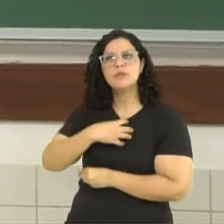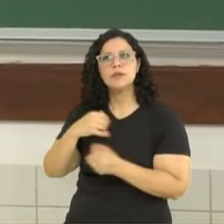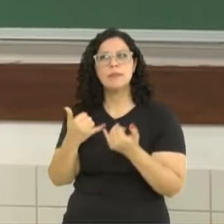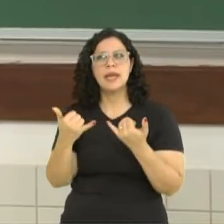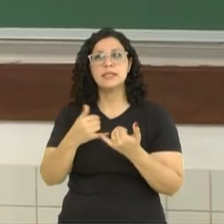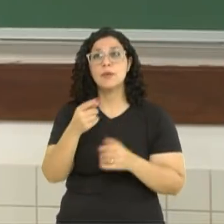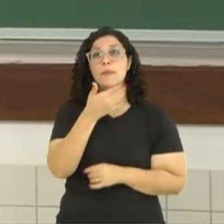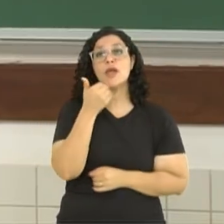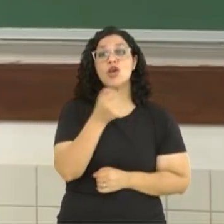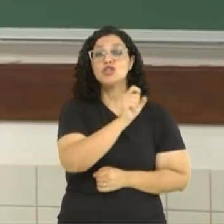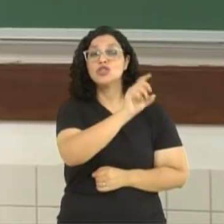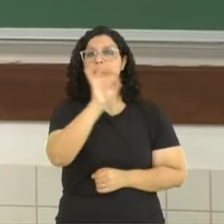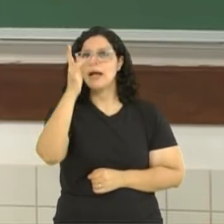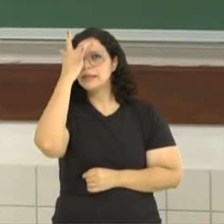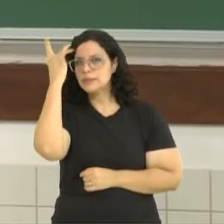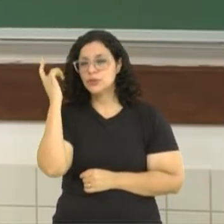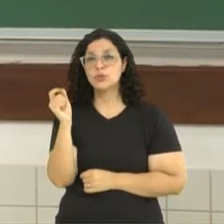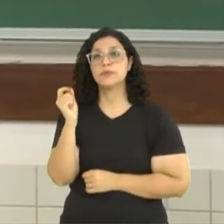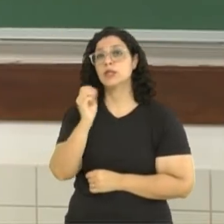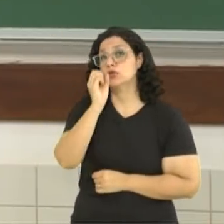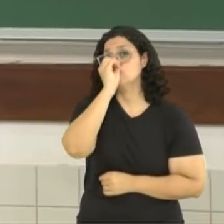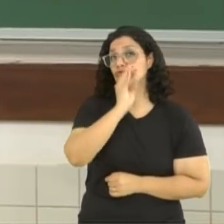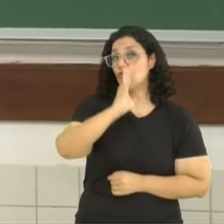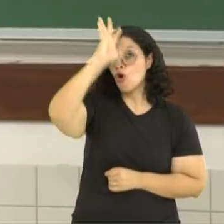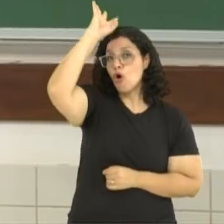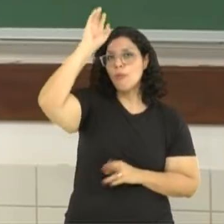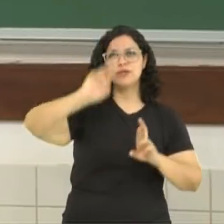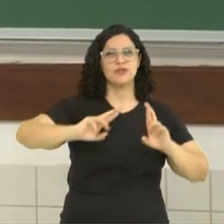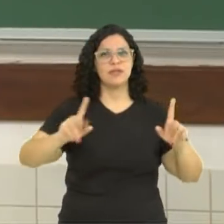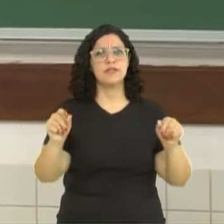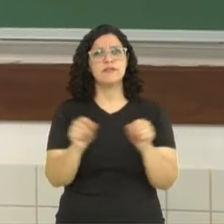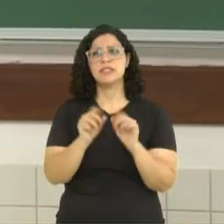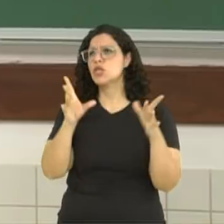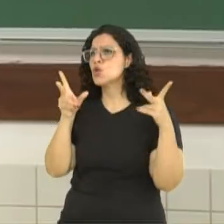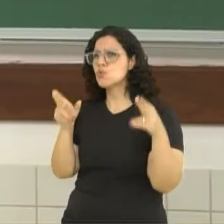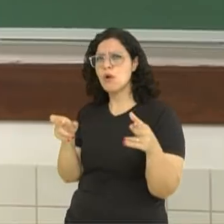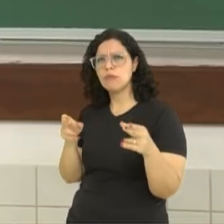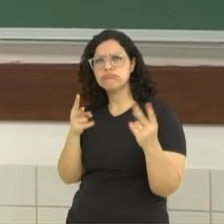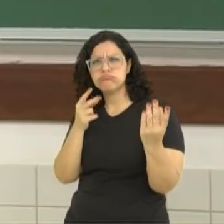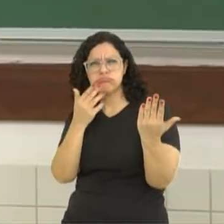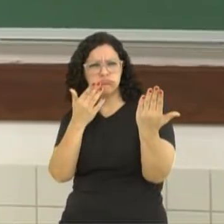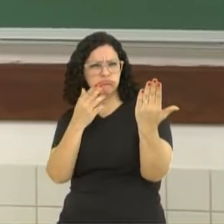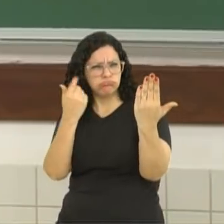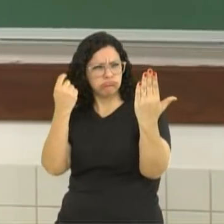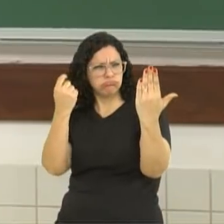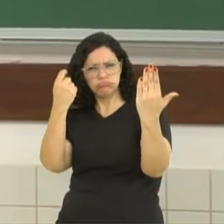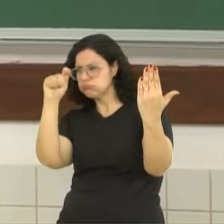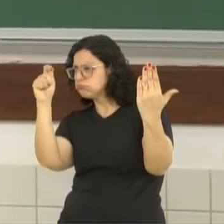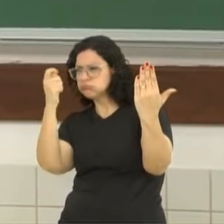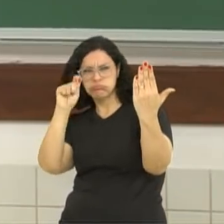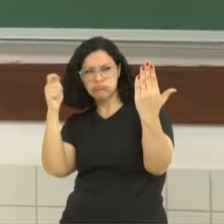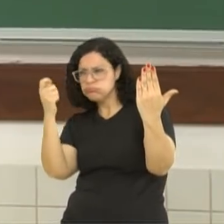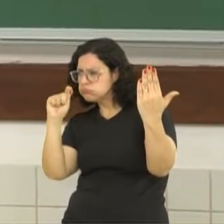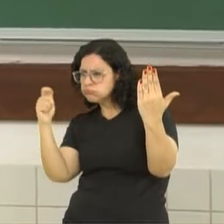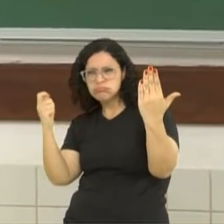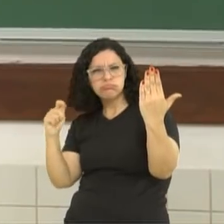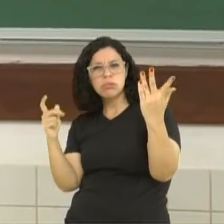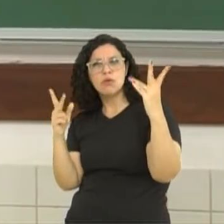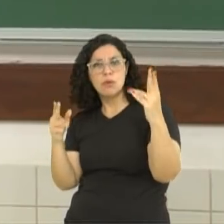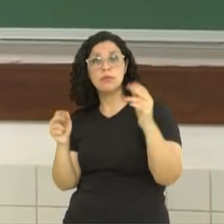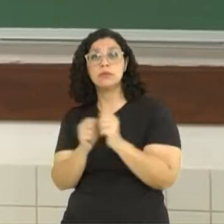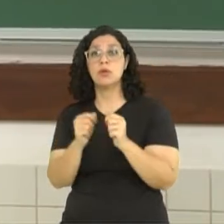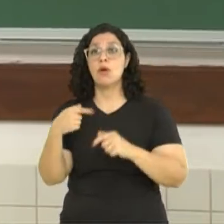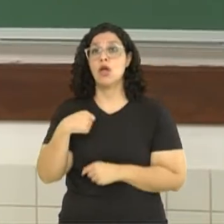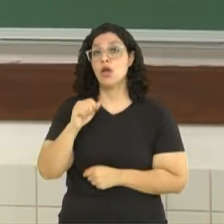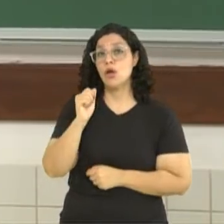Pegava o melhor de cada um. Roma já fazia o seguinte, Roma fazia o literal. Então a gente se fala que a Grécia faz